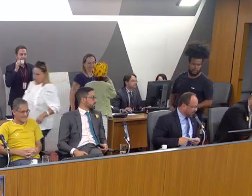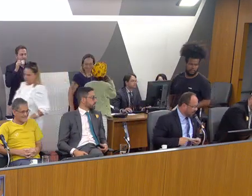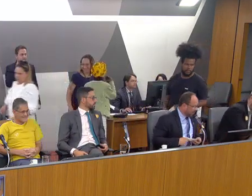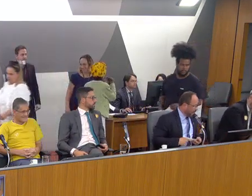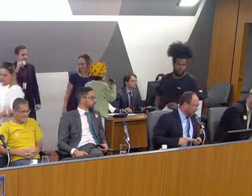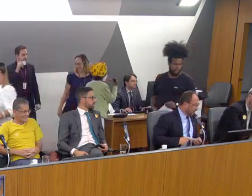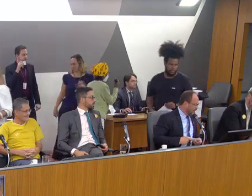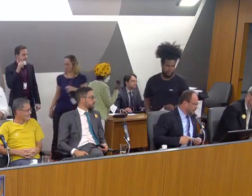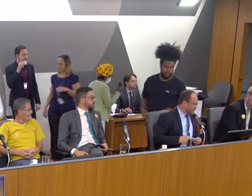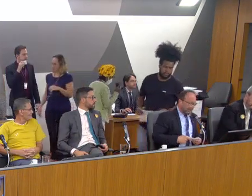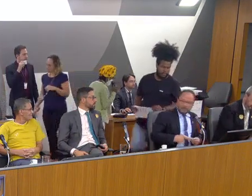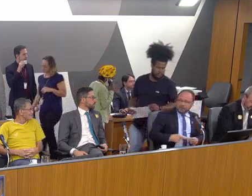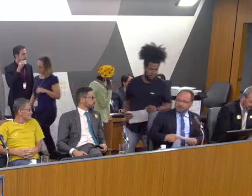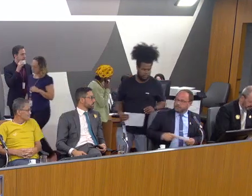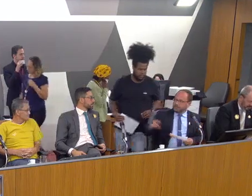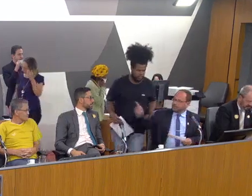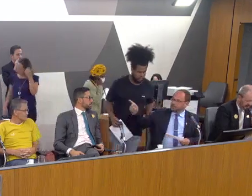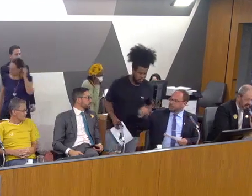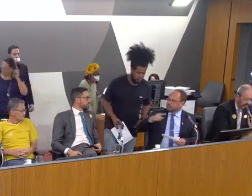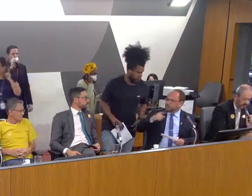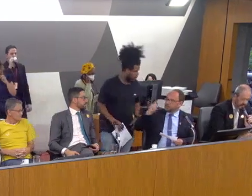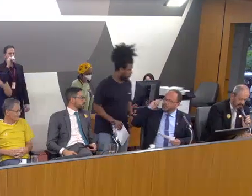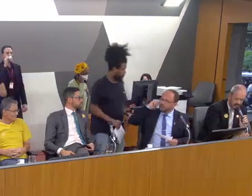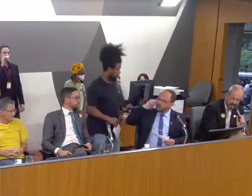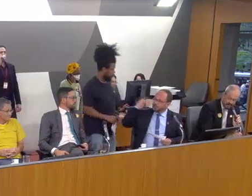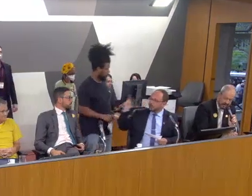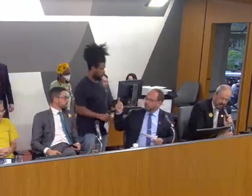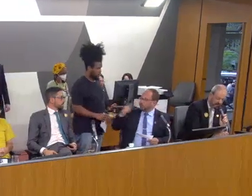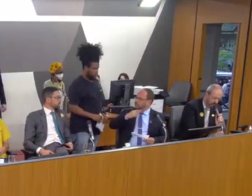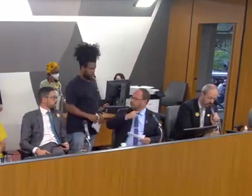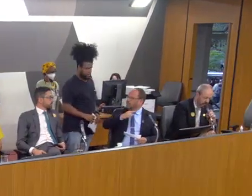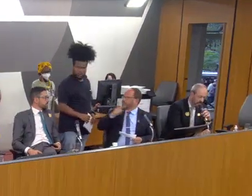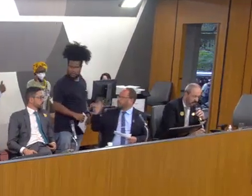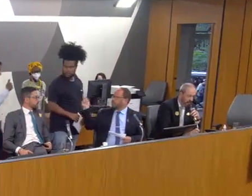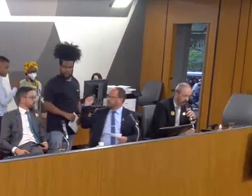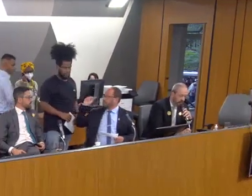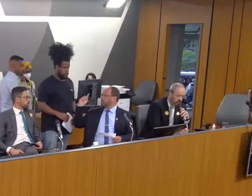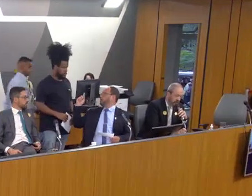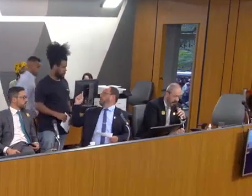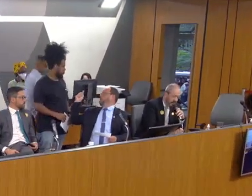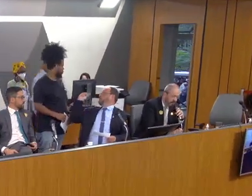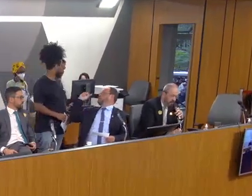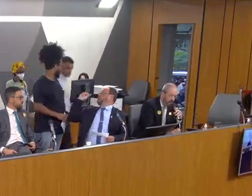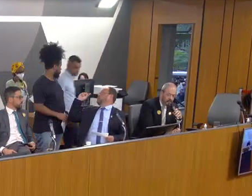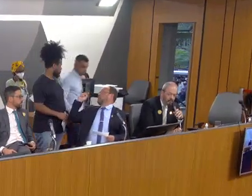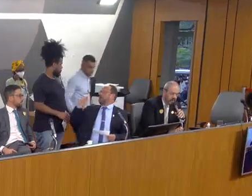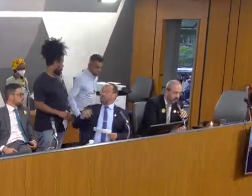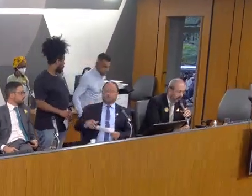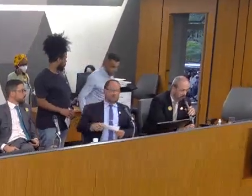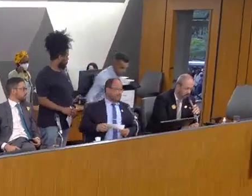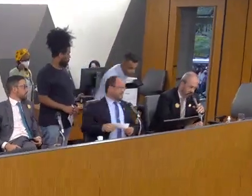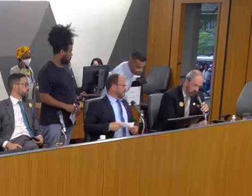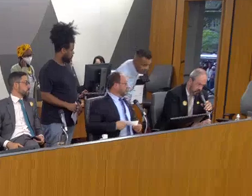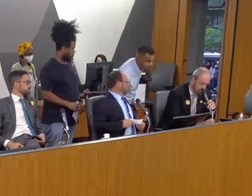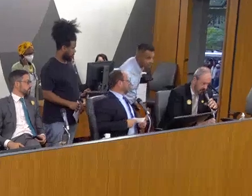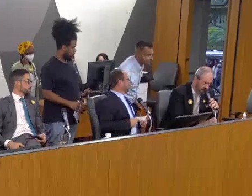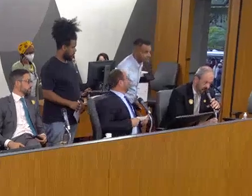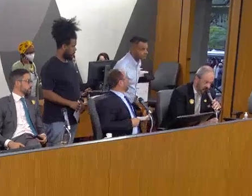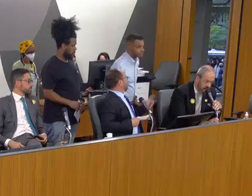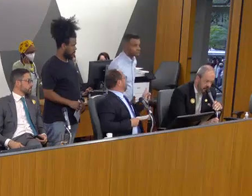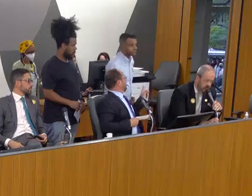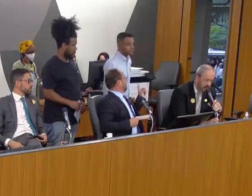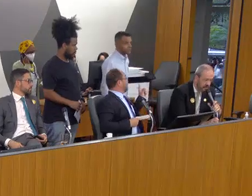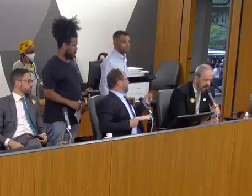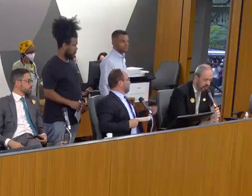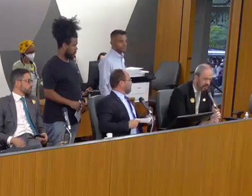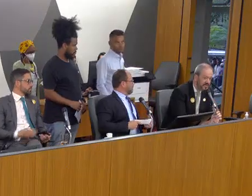bugarelli só para esclarecimento o prontuário é um direito do consumidor